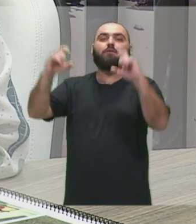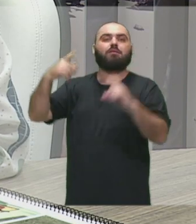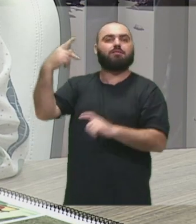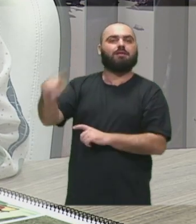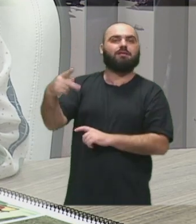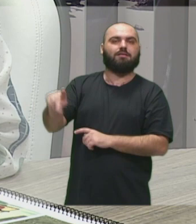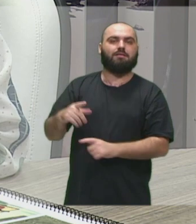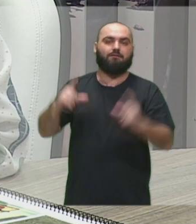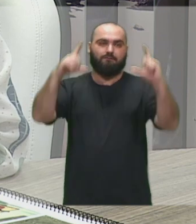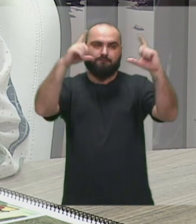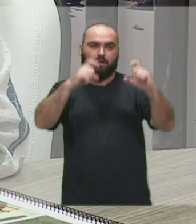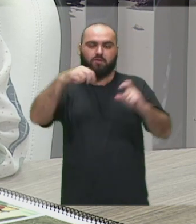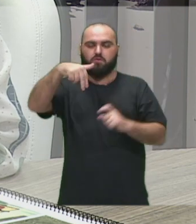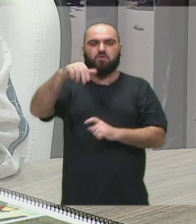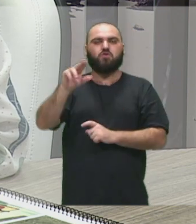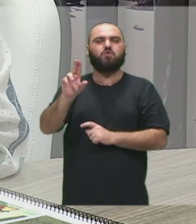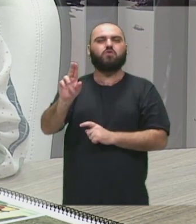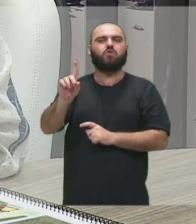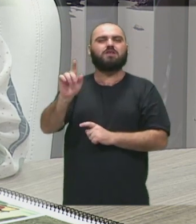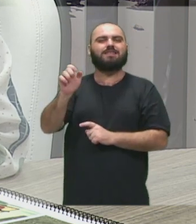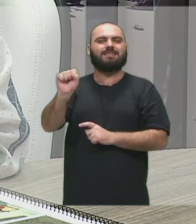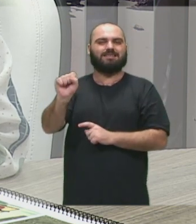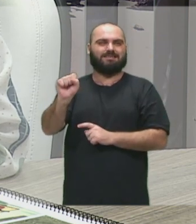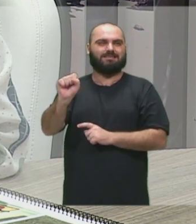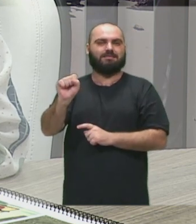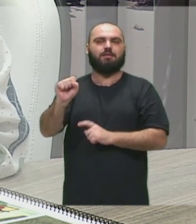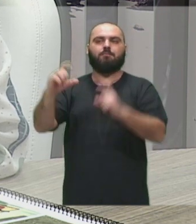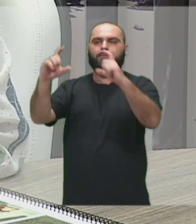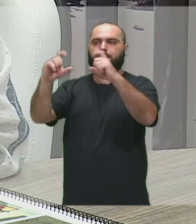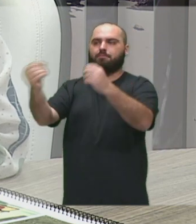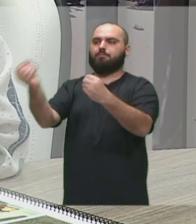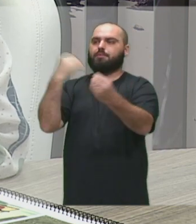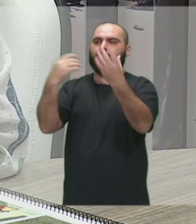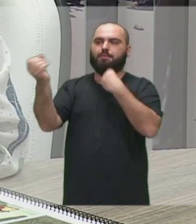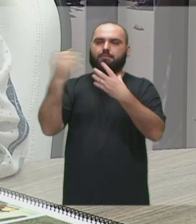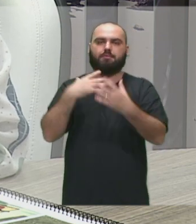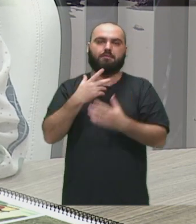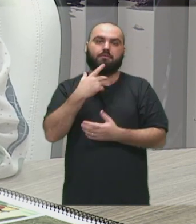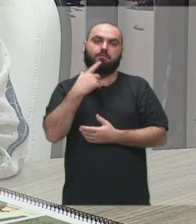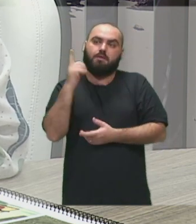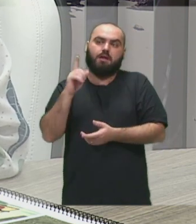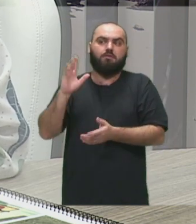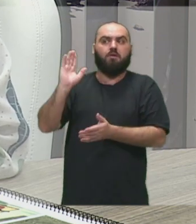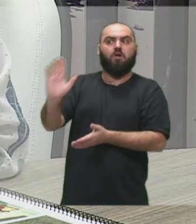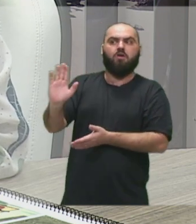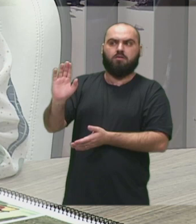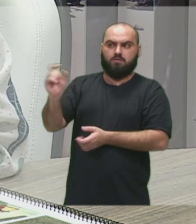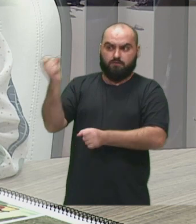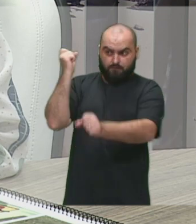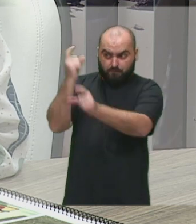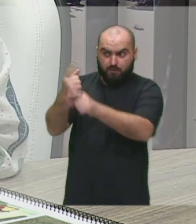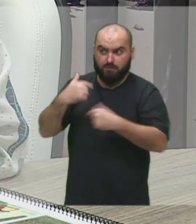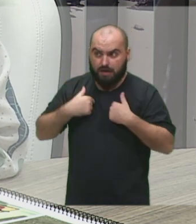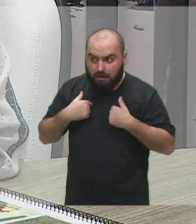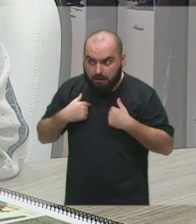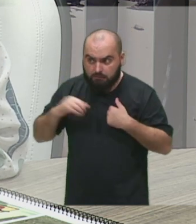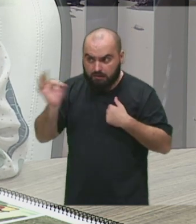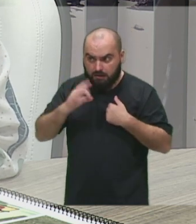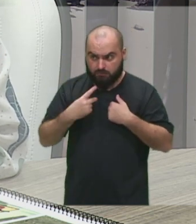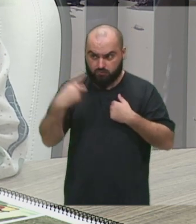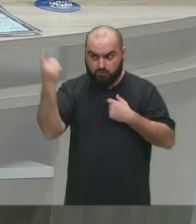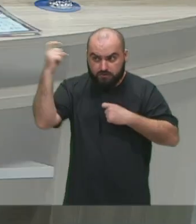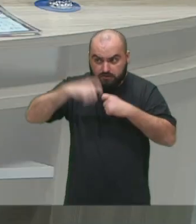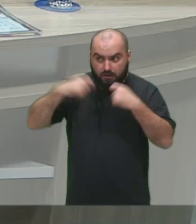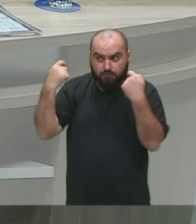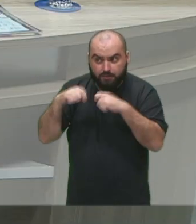pedia as fotos de nudes, e elas mandavam, e depois ele dizia, se tu não vir se encontrar comigo para que eu tenha relação sexual